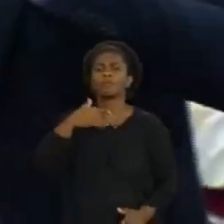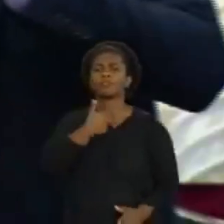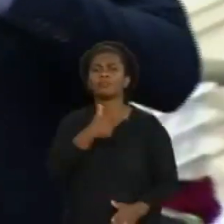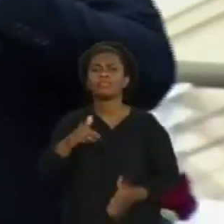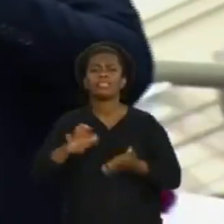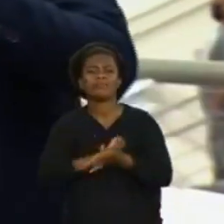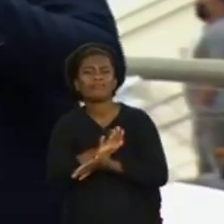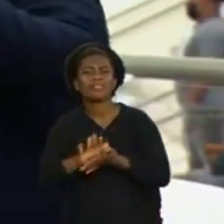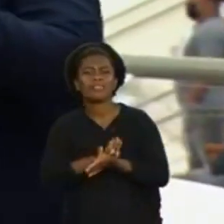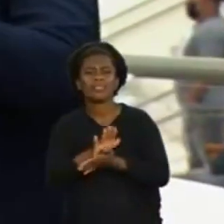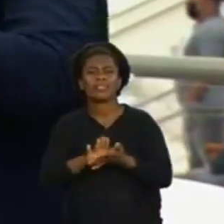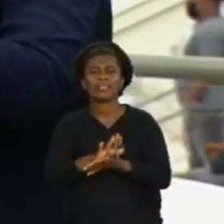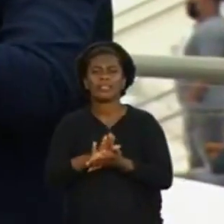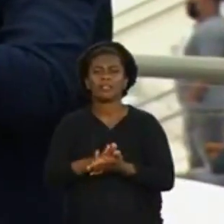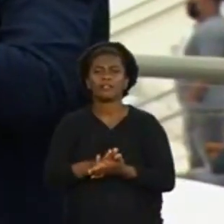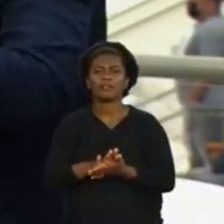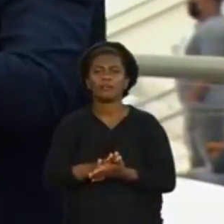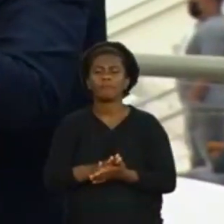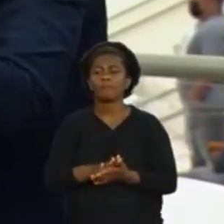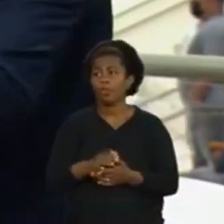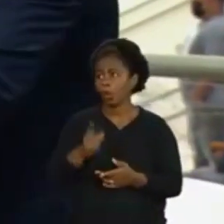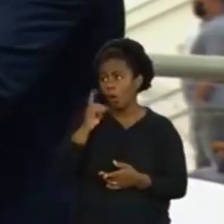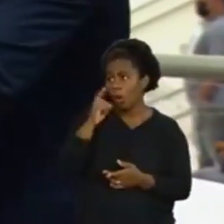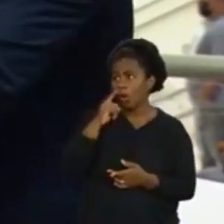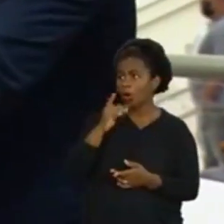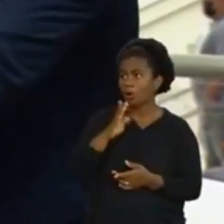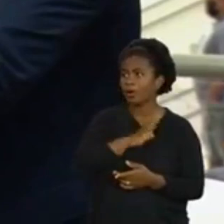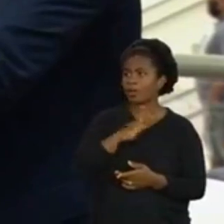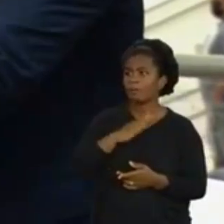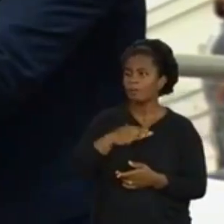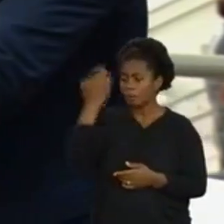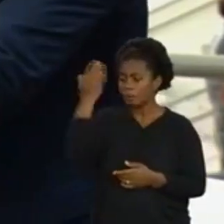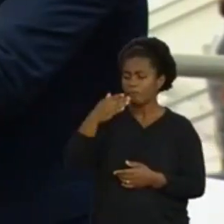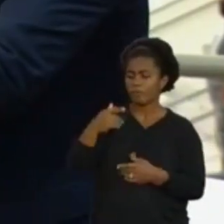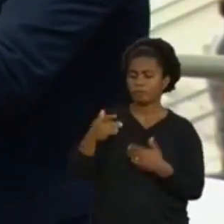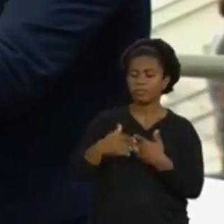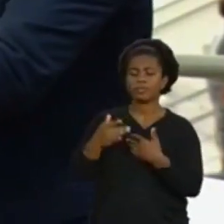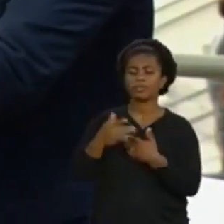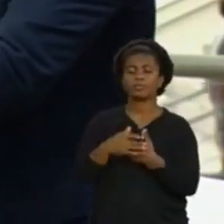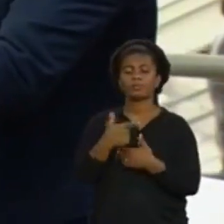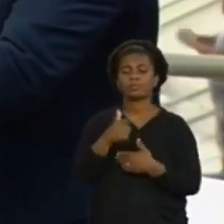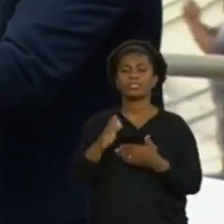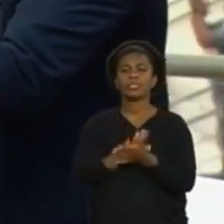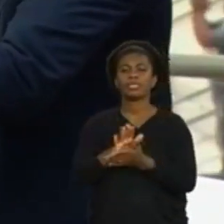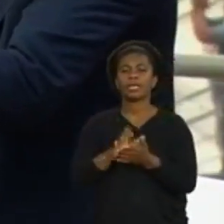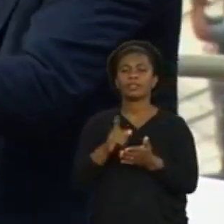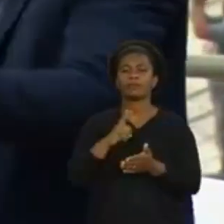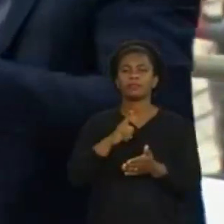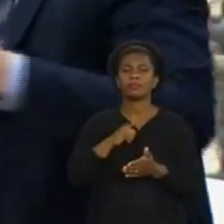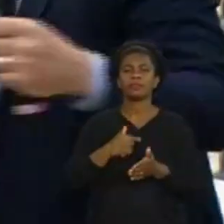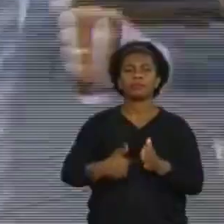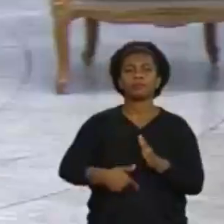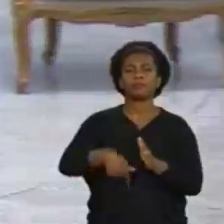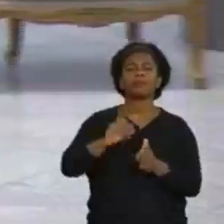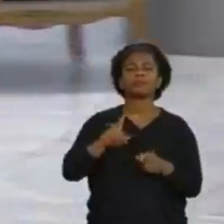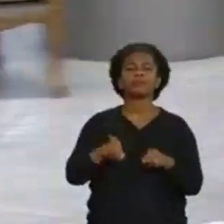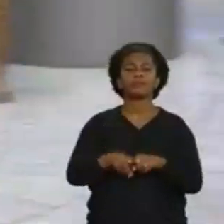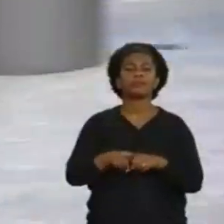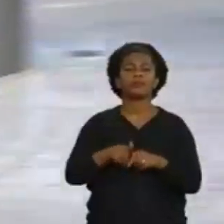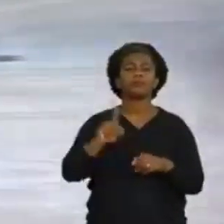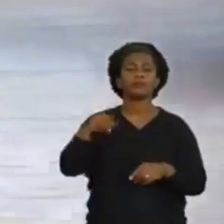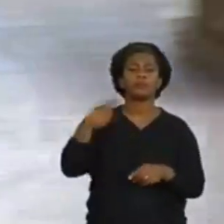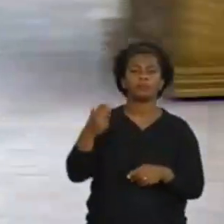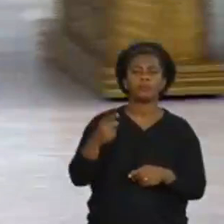exame dela, ó, provando que ela está curada, livre desse mal. Livre. Graças a Deus. Antes e depois. Deus é grande, graças a